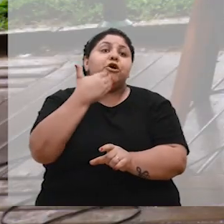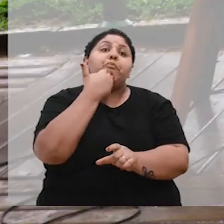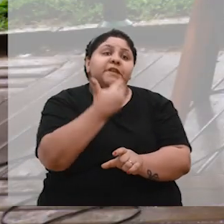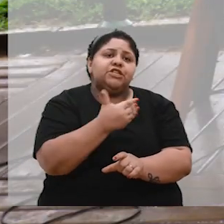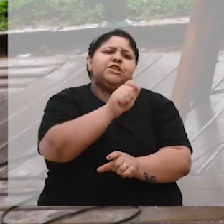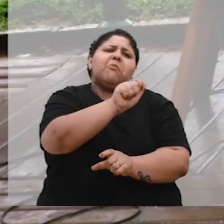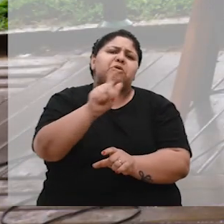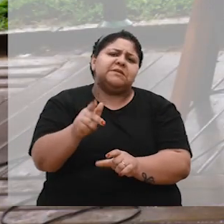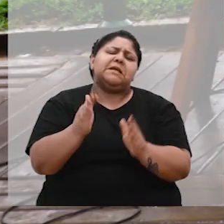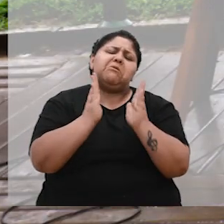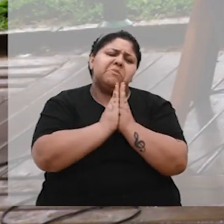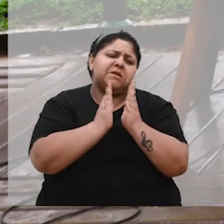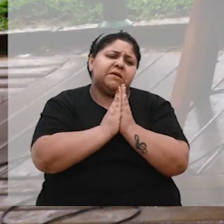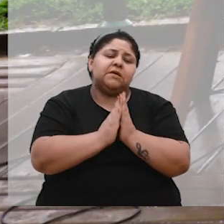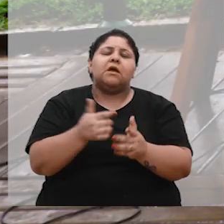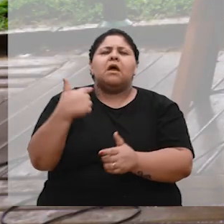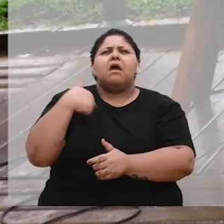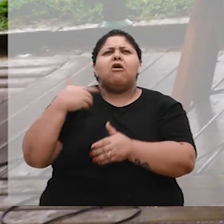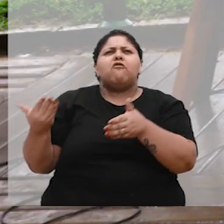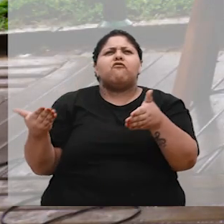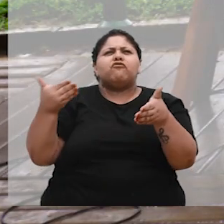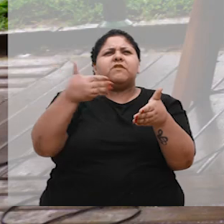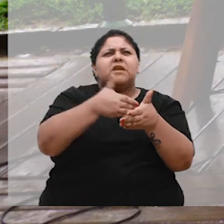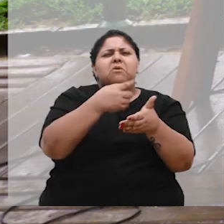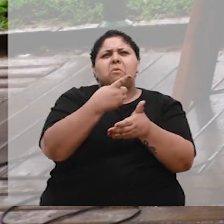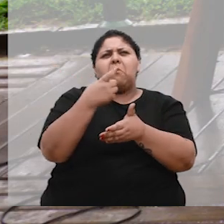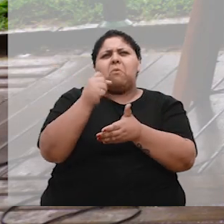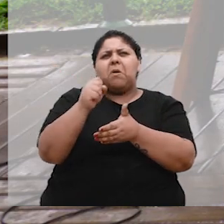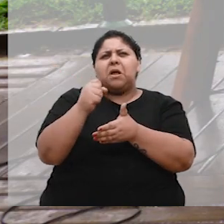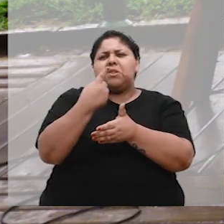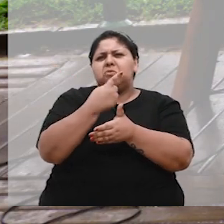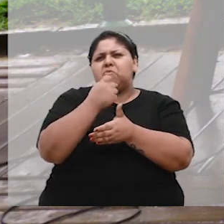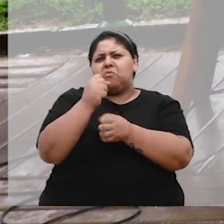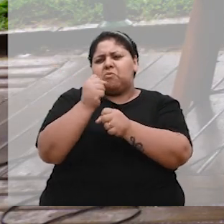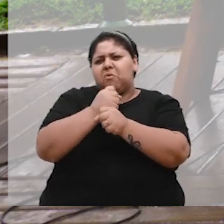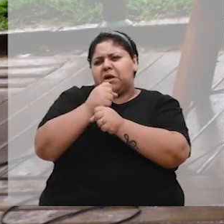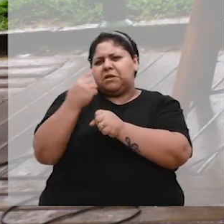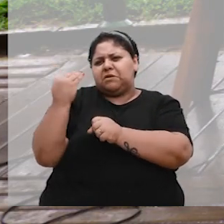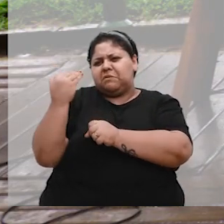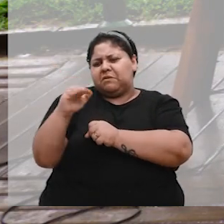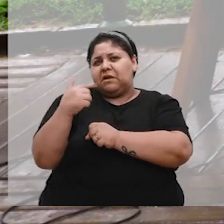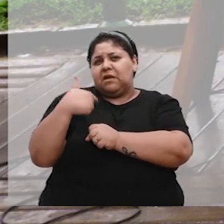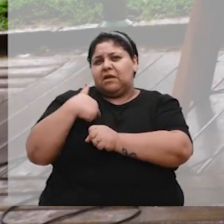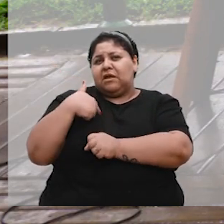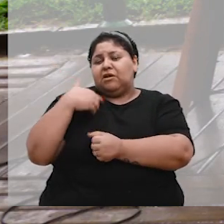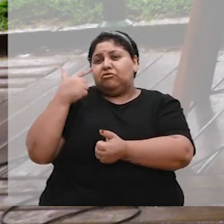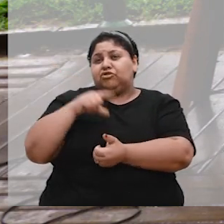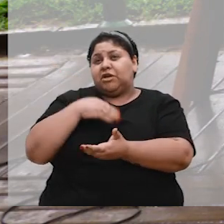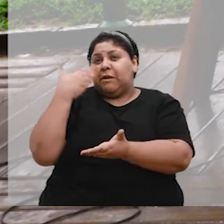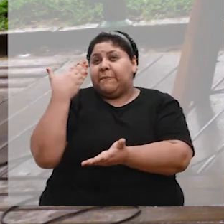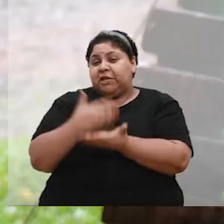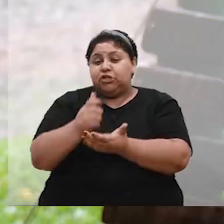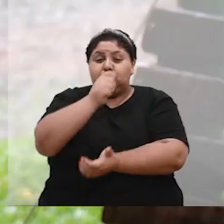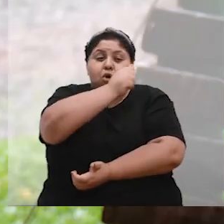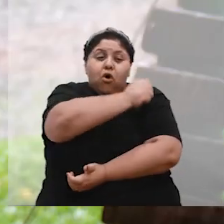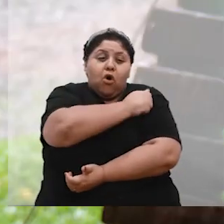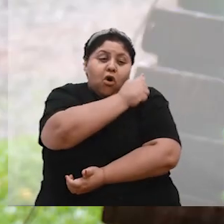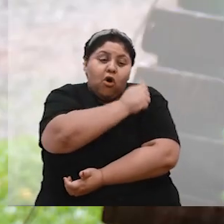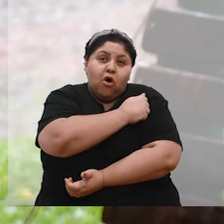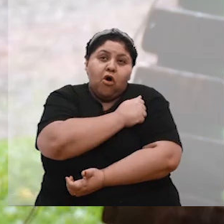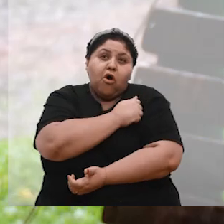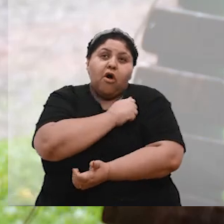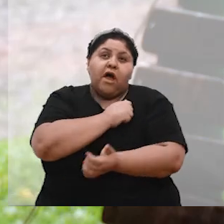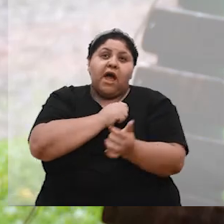fiquei um ano e meio, bem triste, porque eu tinha perdido meus alunos, eu tinha perdido aquela